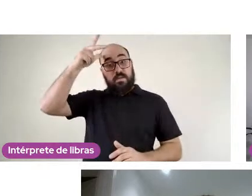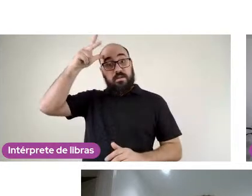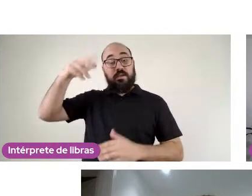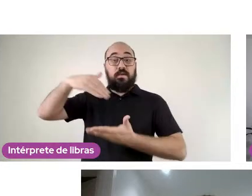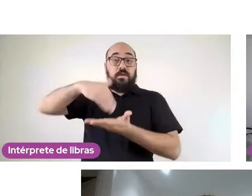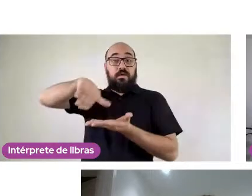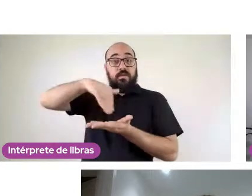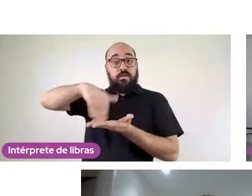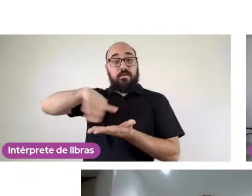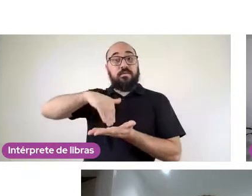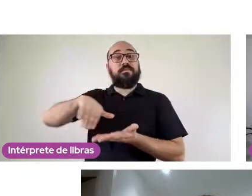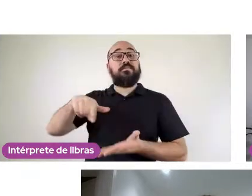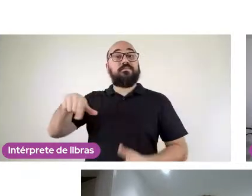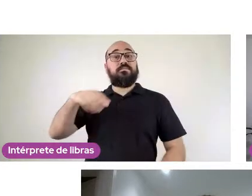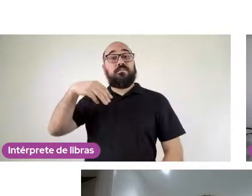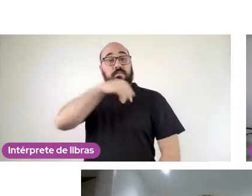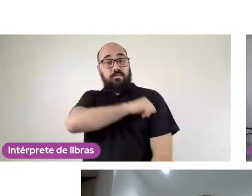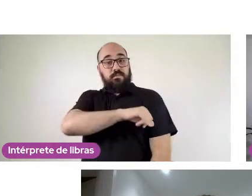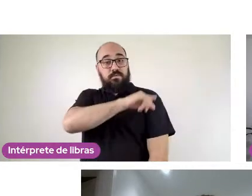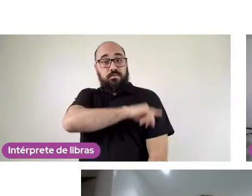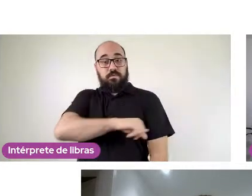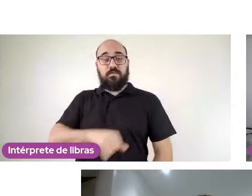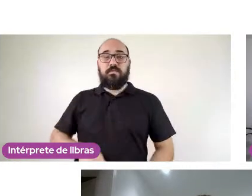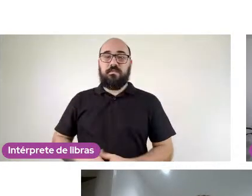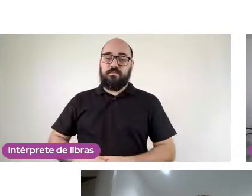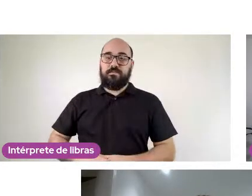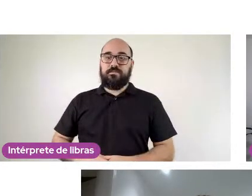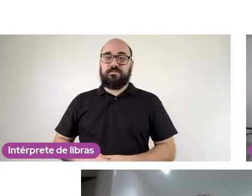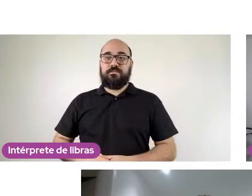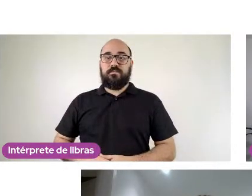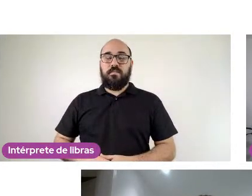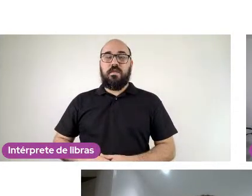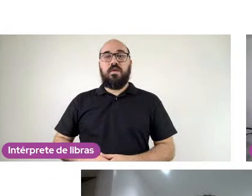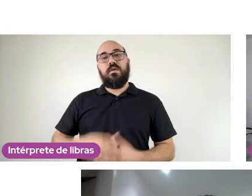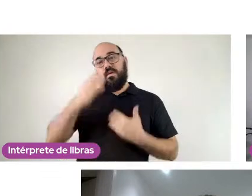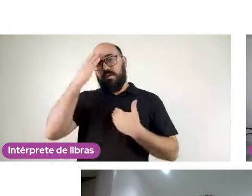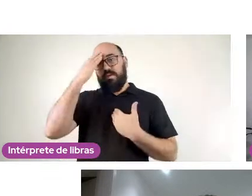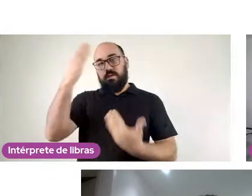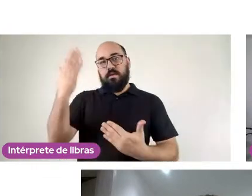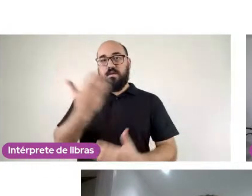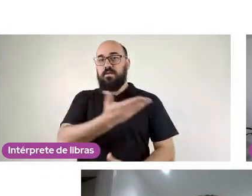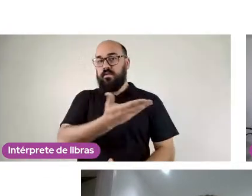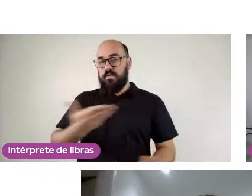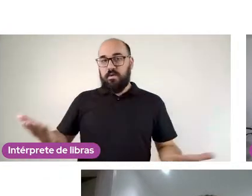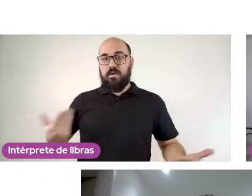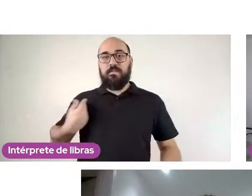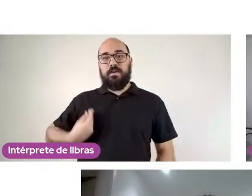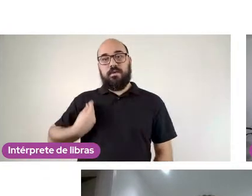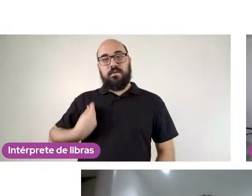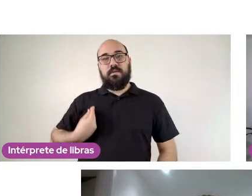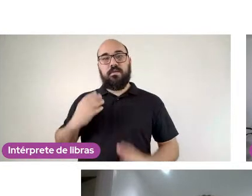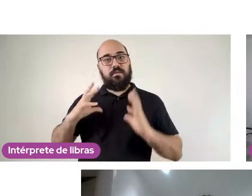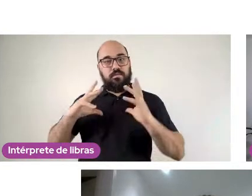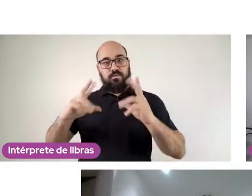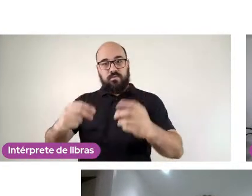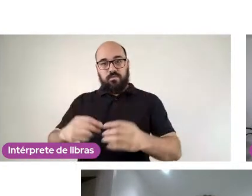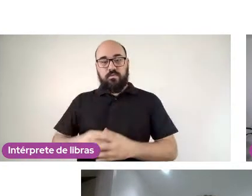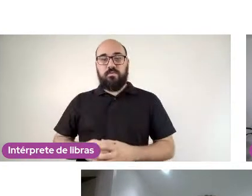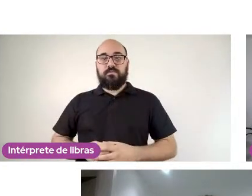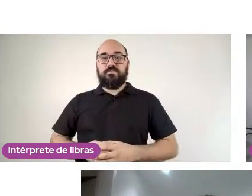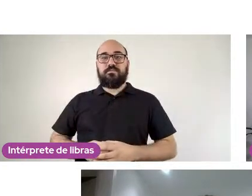de Meio Ambiente da cidade do Rio de Janeiro. Então, queria aqui agradecer muito a presença de vocês, né? A gente vai